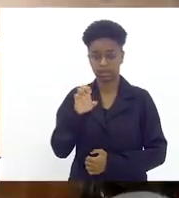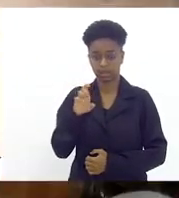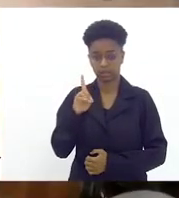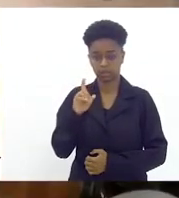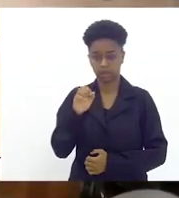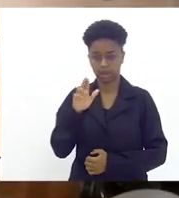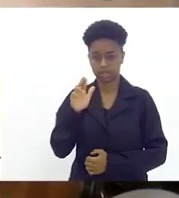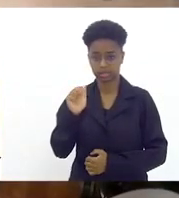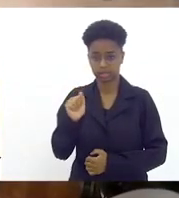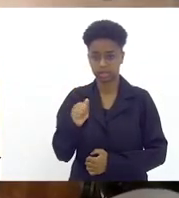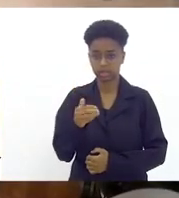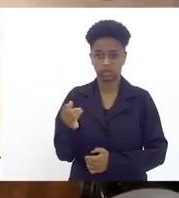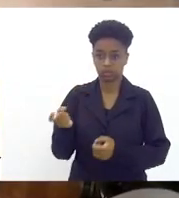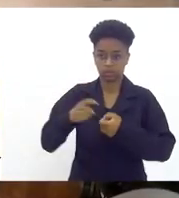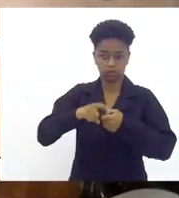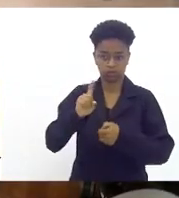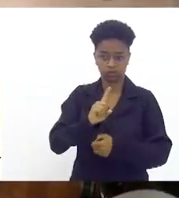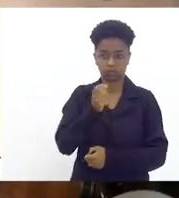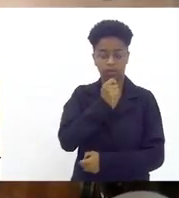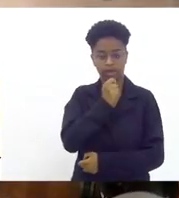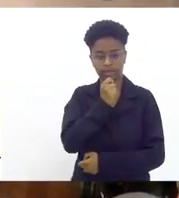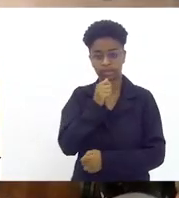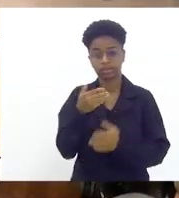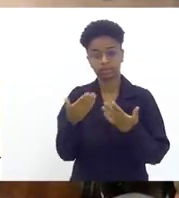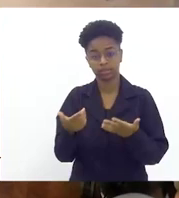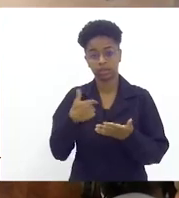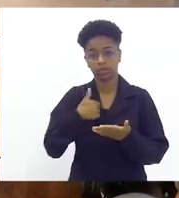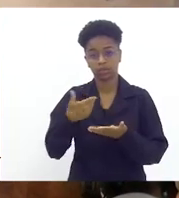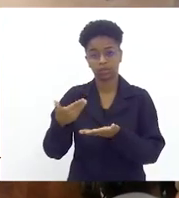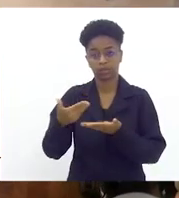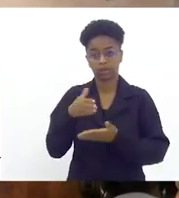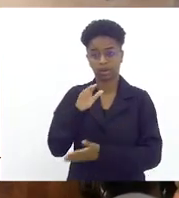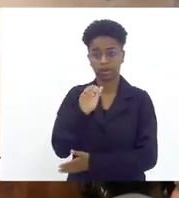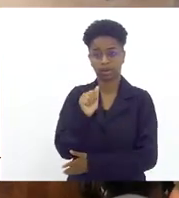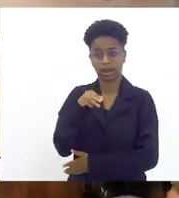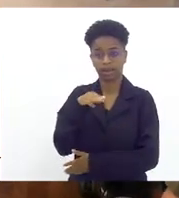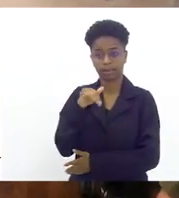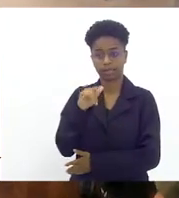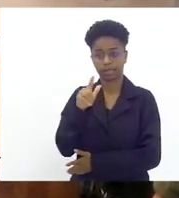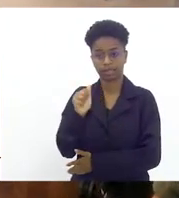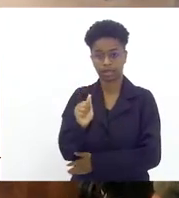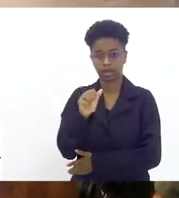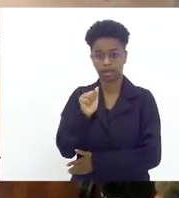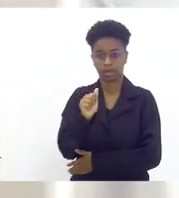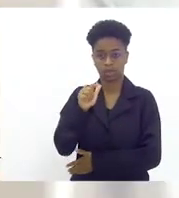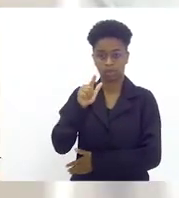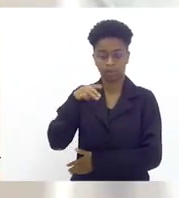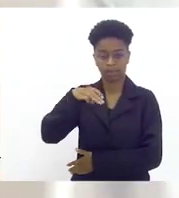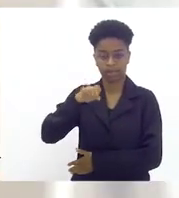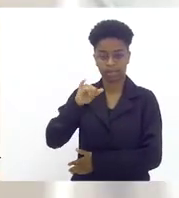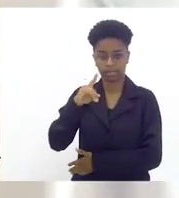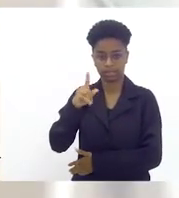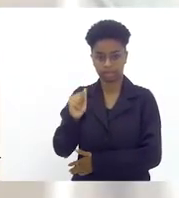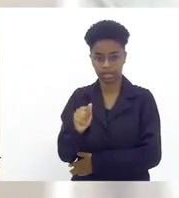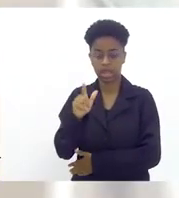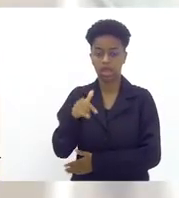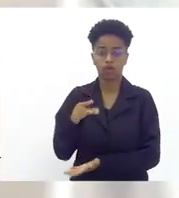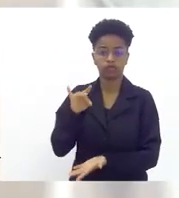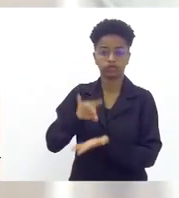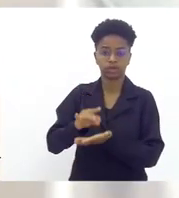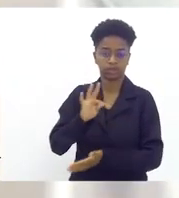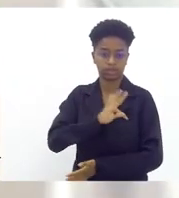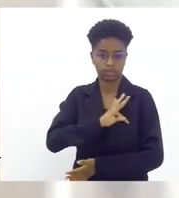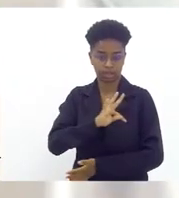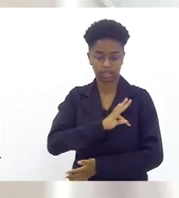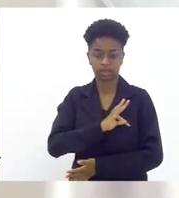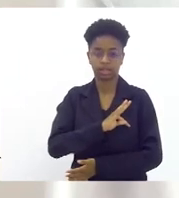ainda não retornou, então eu passo para Camila Almeida, oficial técnica em princípios e direitos fundamentais